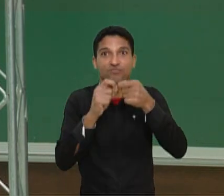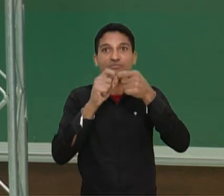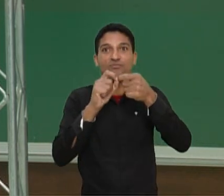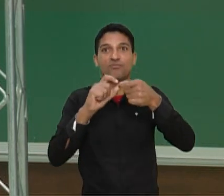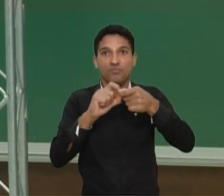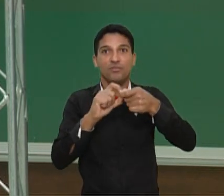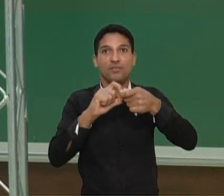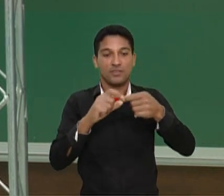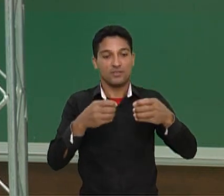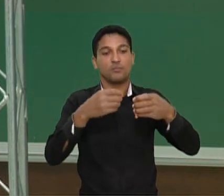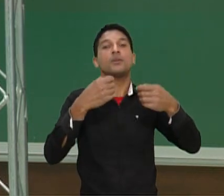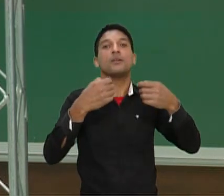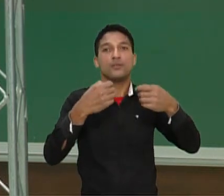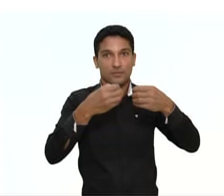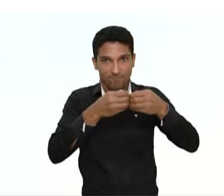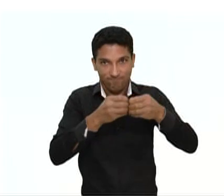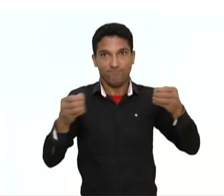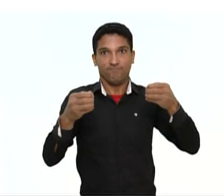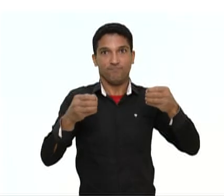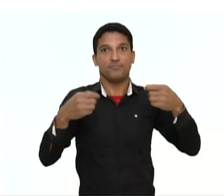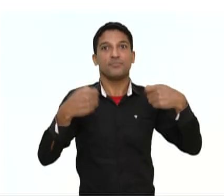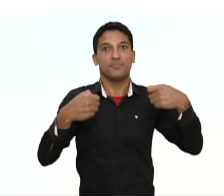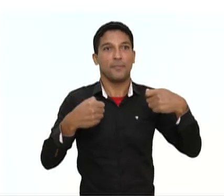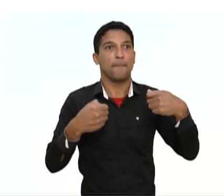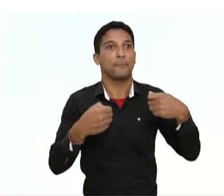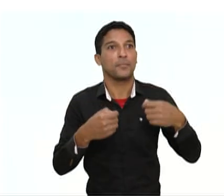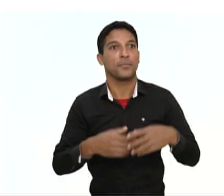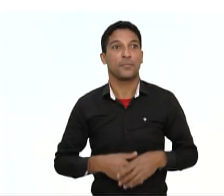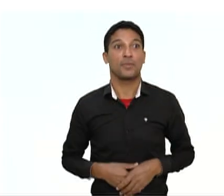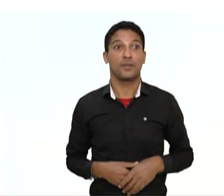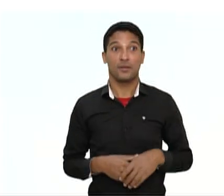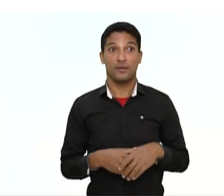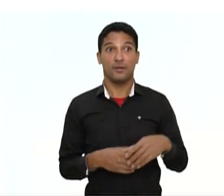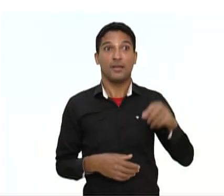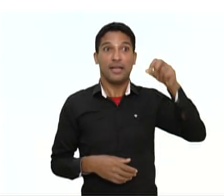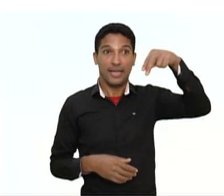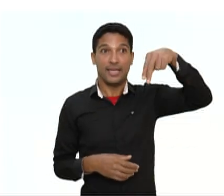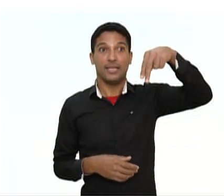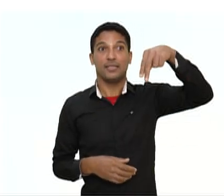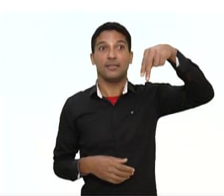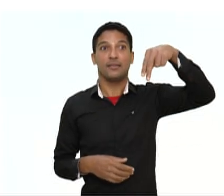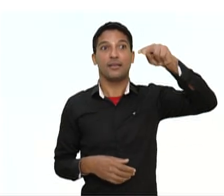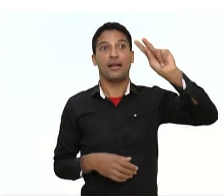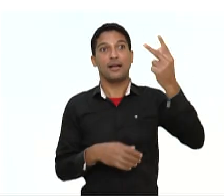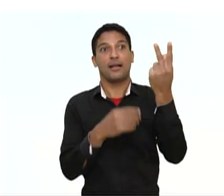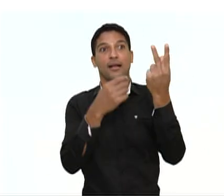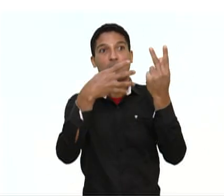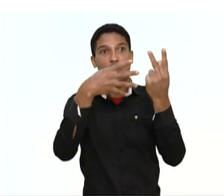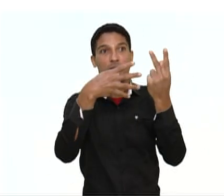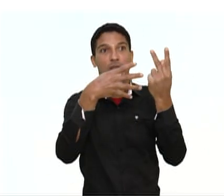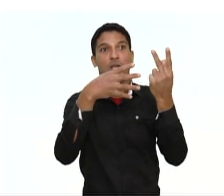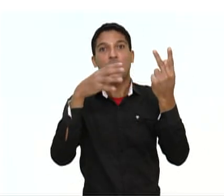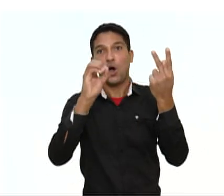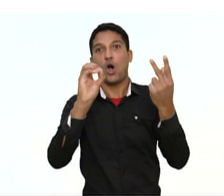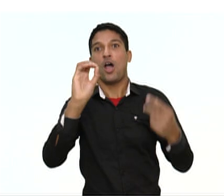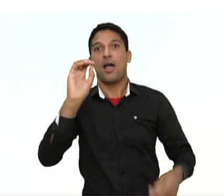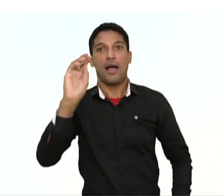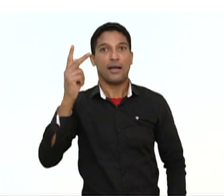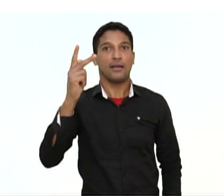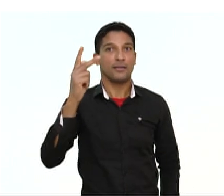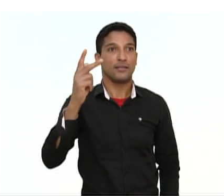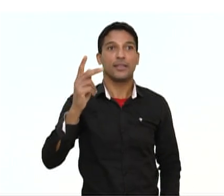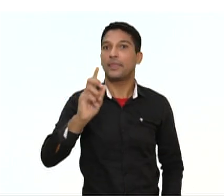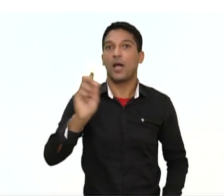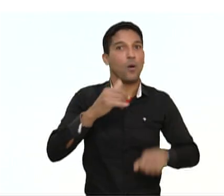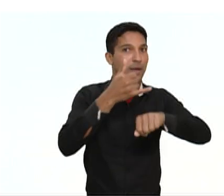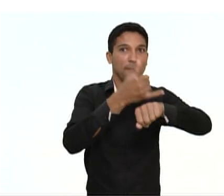então dissociação. NH4OH, todos esses elementos aqui, galera, eles não são metais,